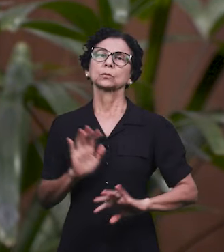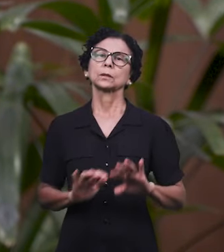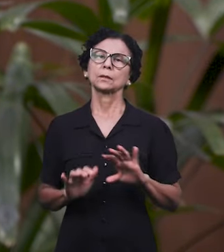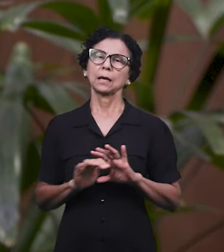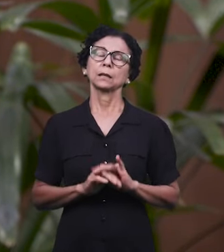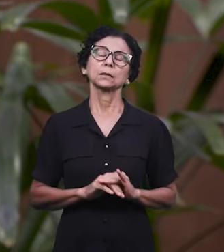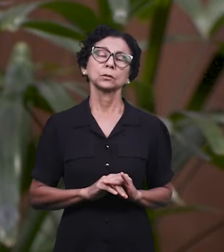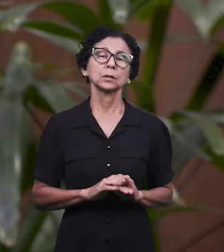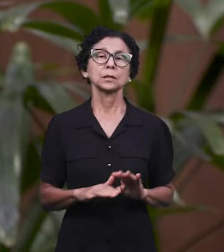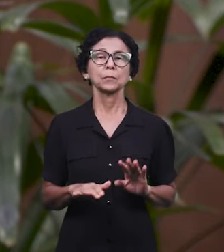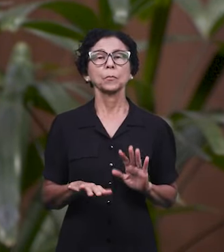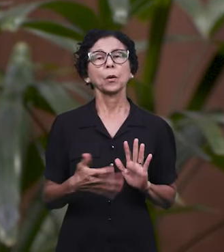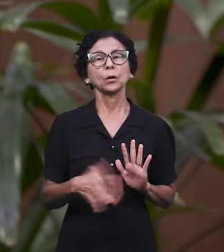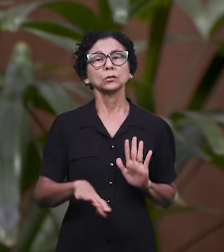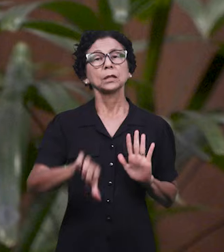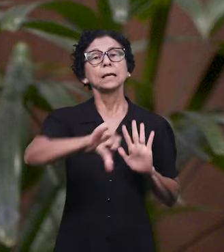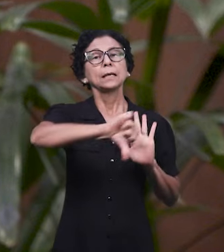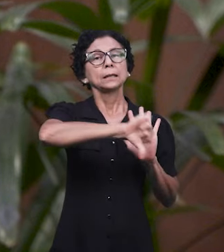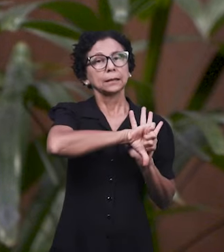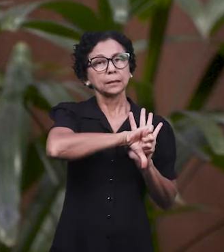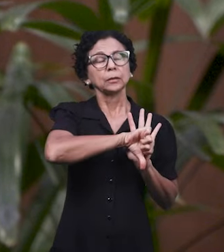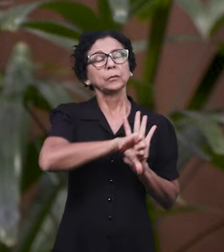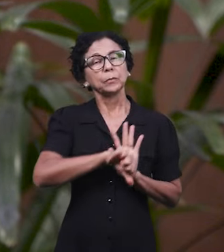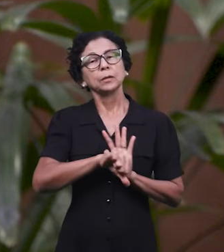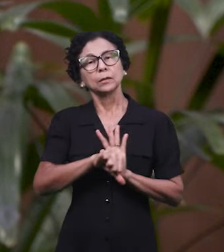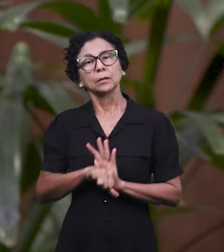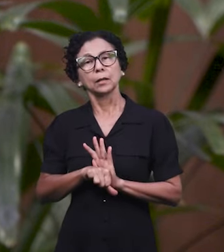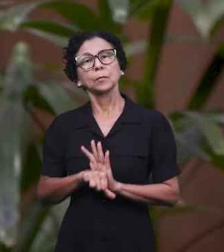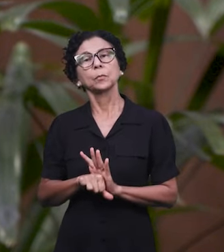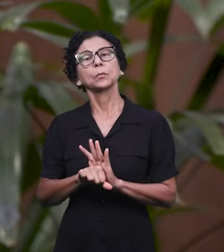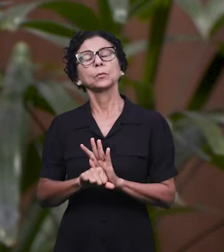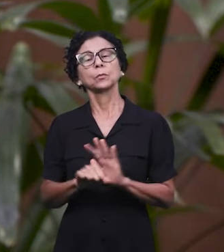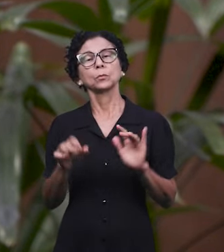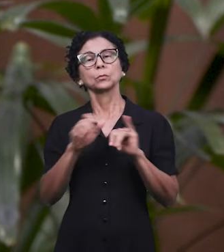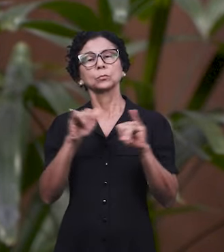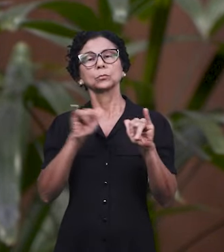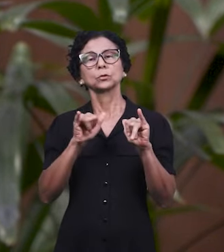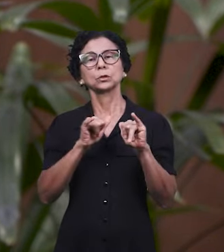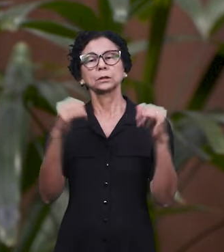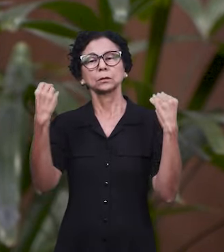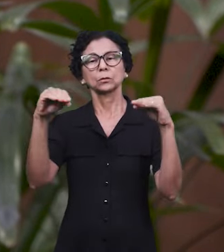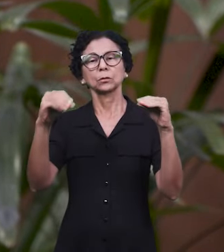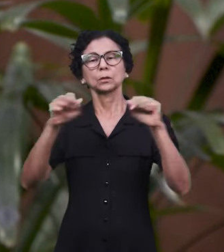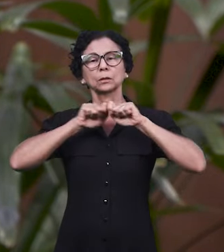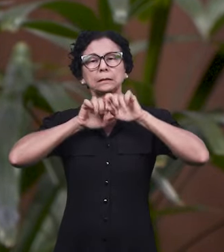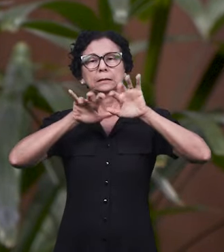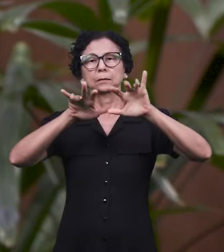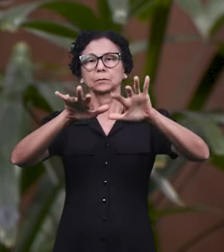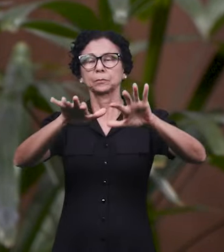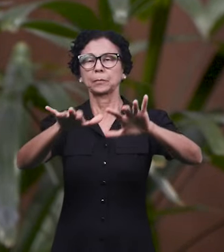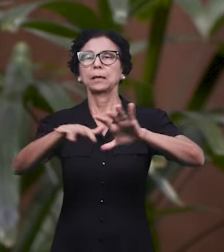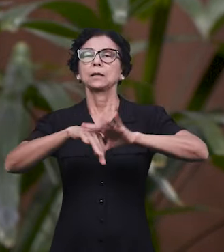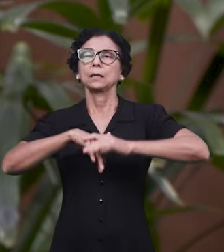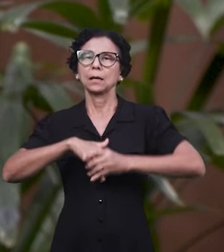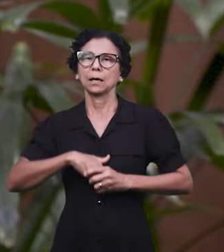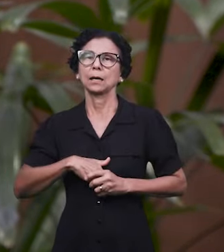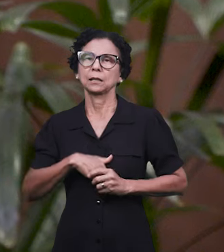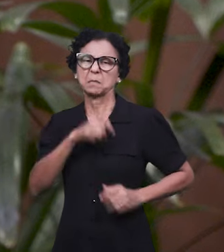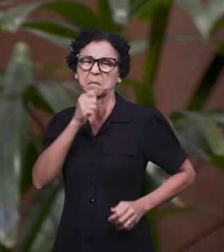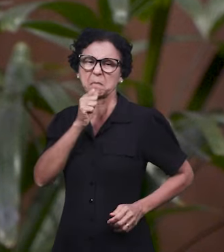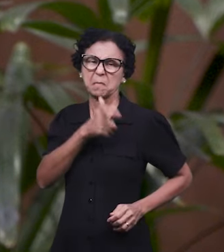civilmente por compartilhar também eh notícias desse desse com conteúdos eh caluniosos